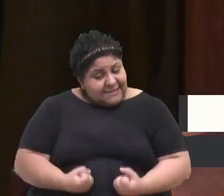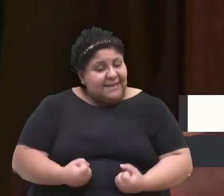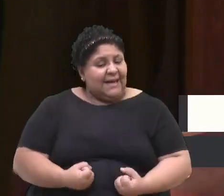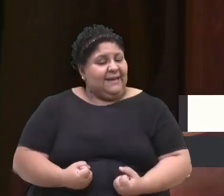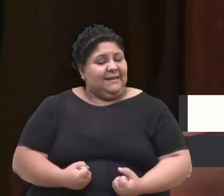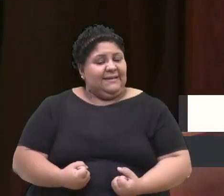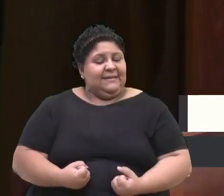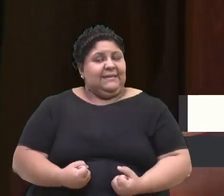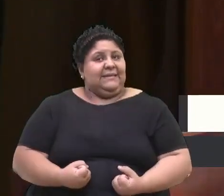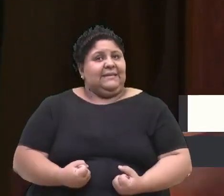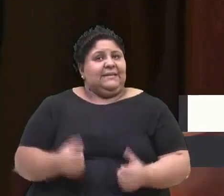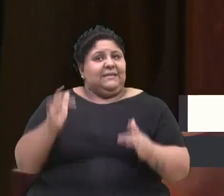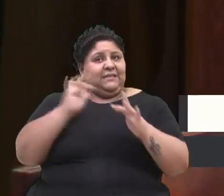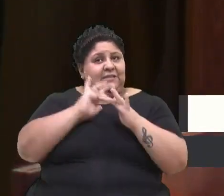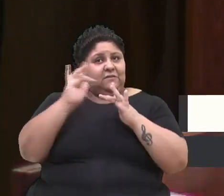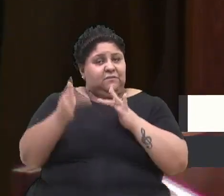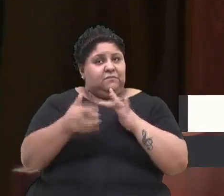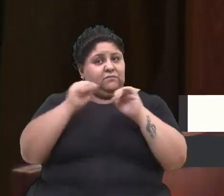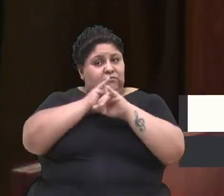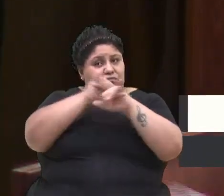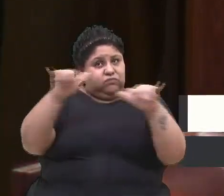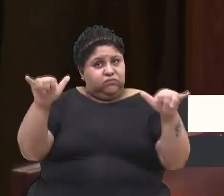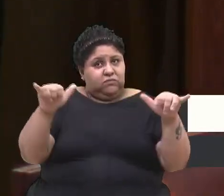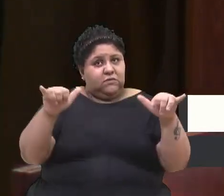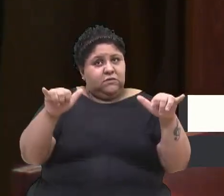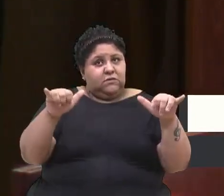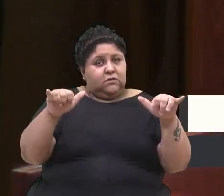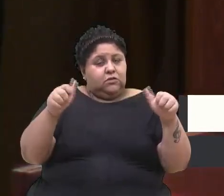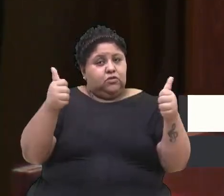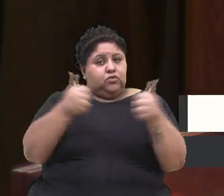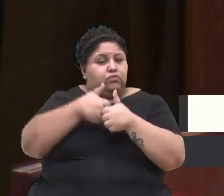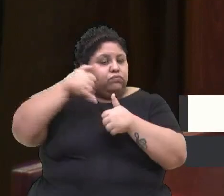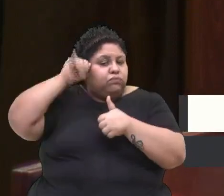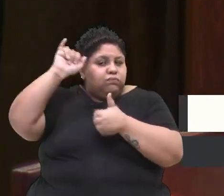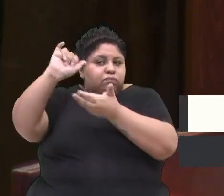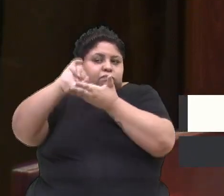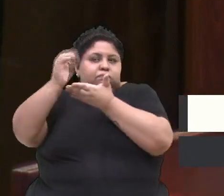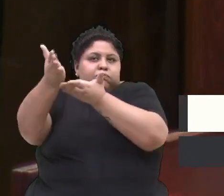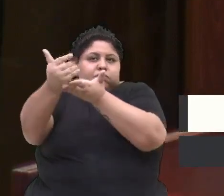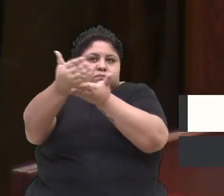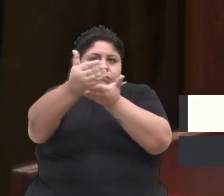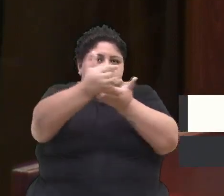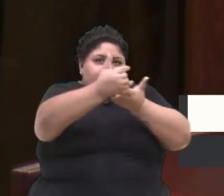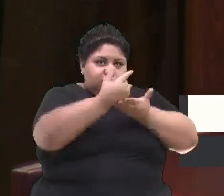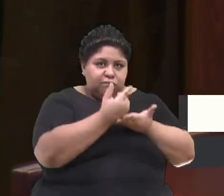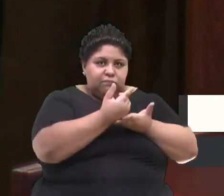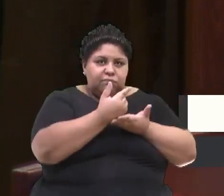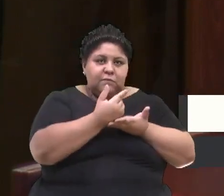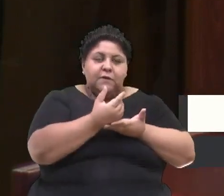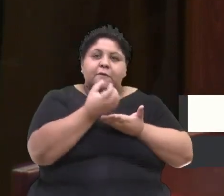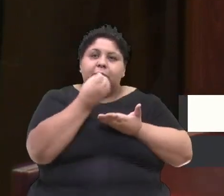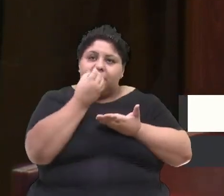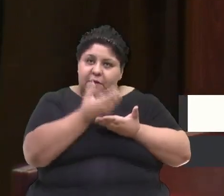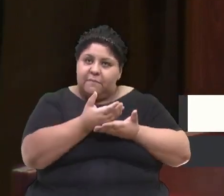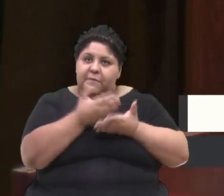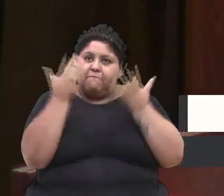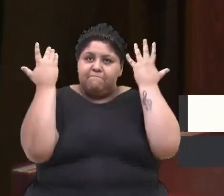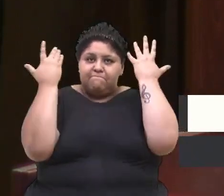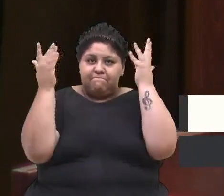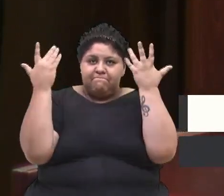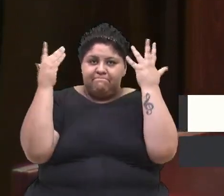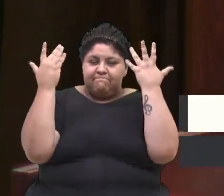redes e seremos parceiros nessa vaquinha para que a Gabi fique bem. E parabéns para vocês